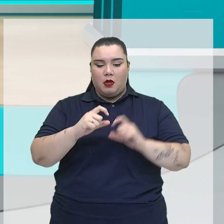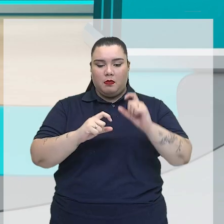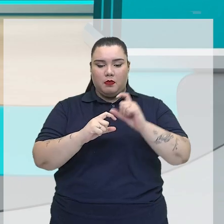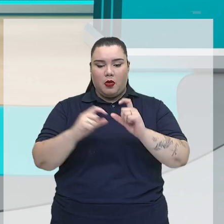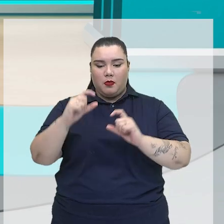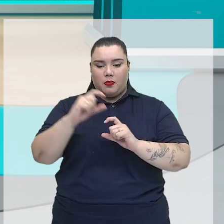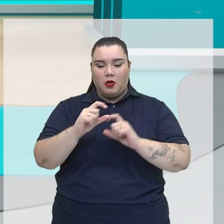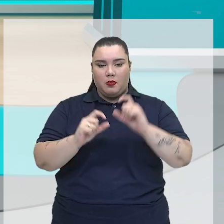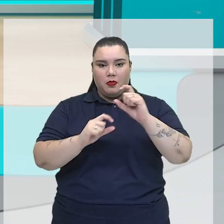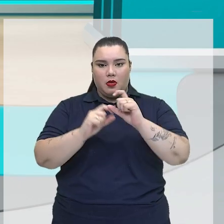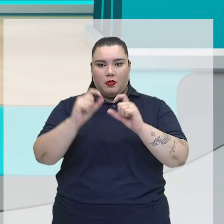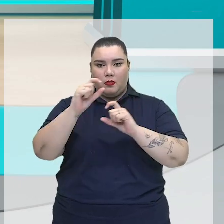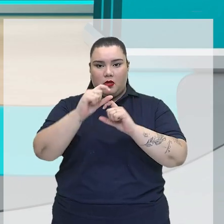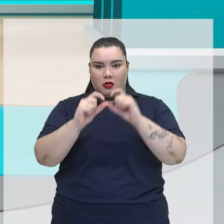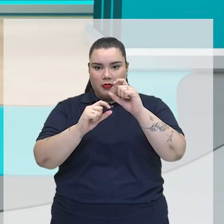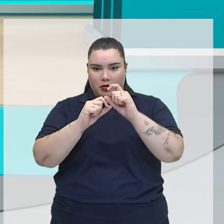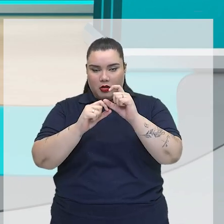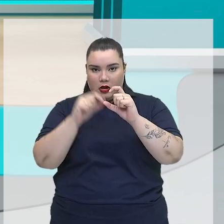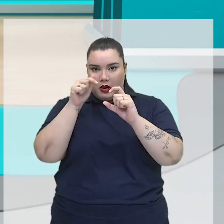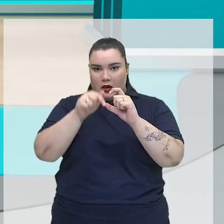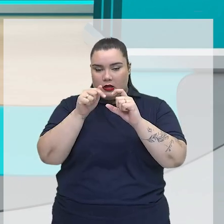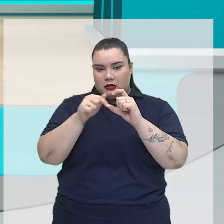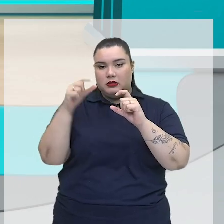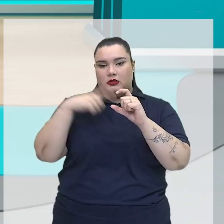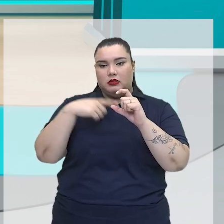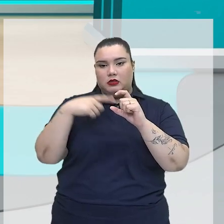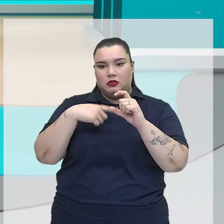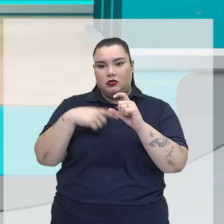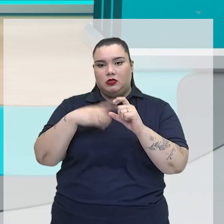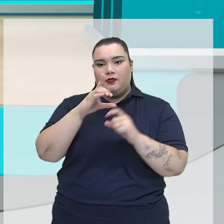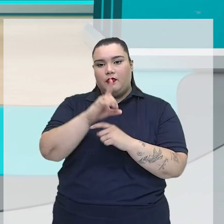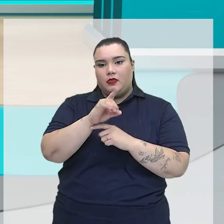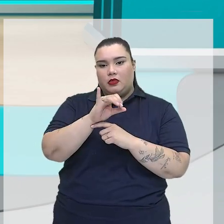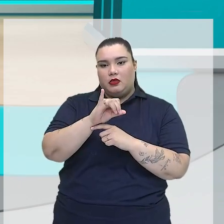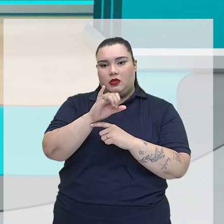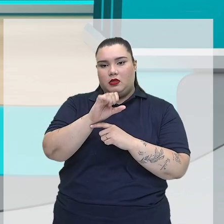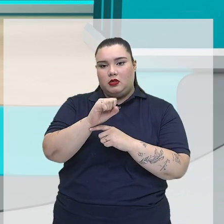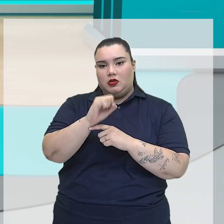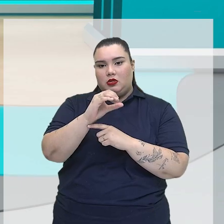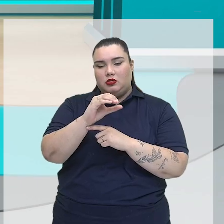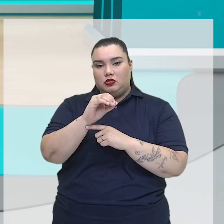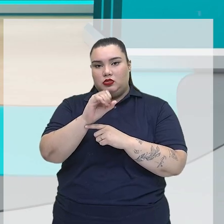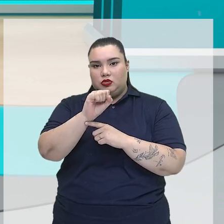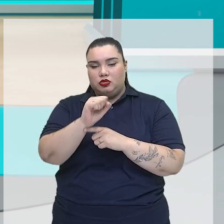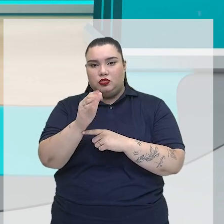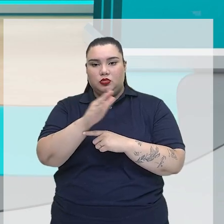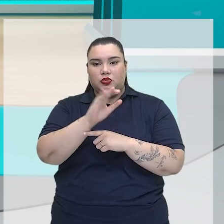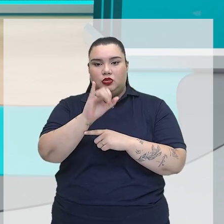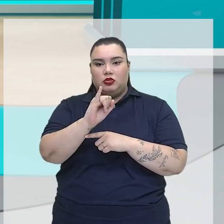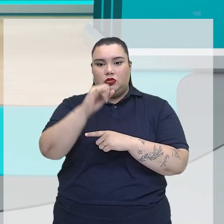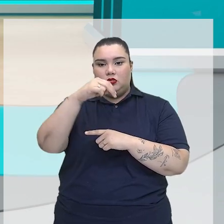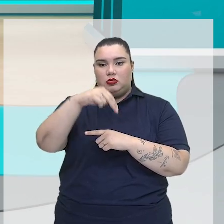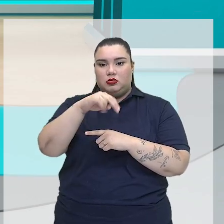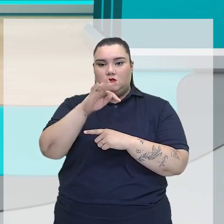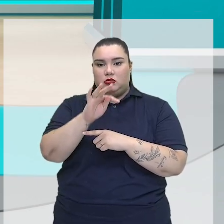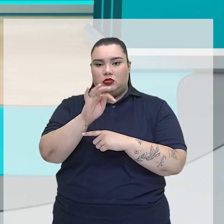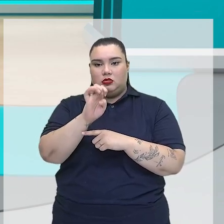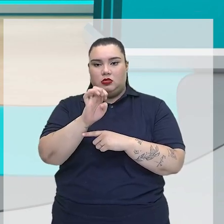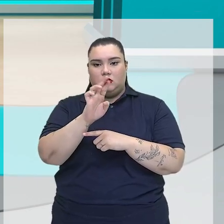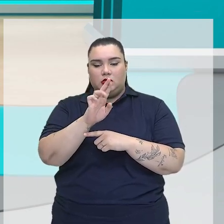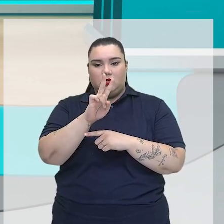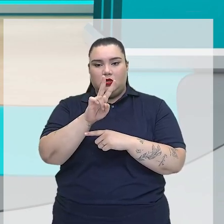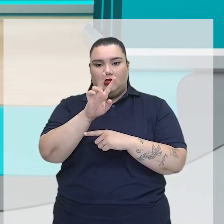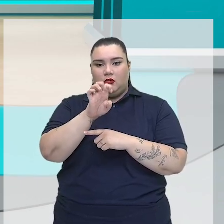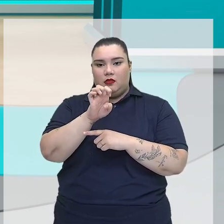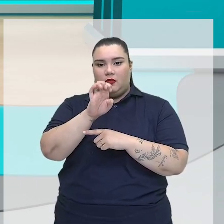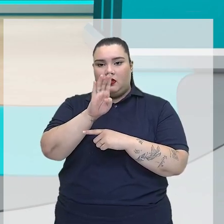outra ali. E entre essas vértebras, a gente tem os discos intervertebrais. Esses discos é como se